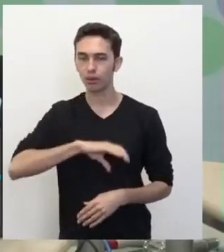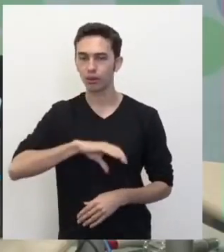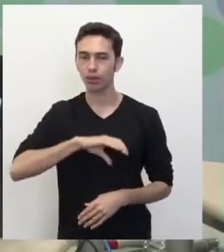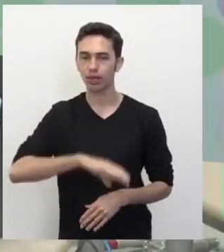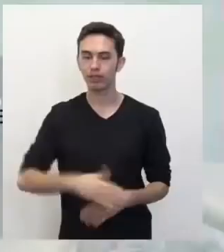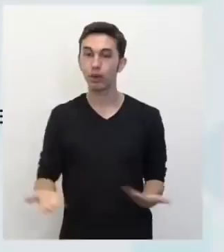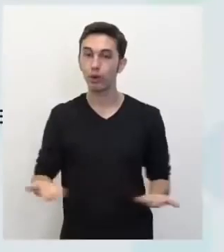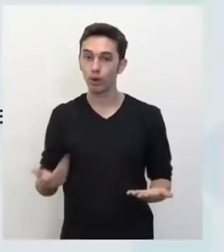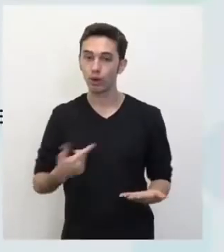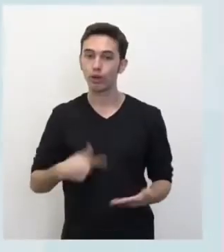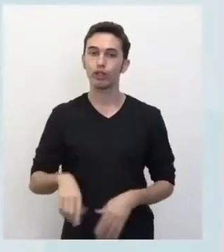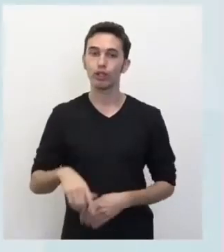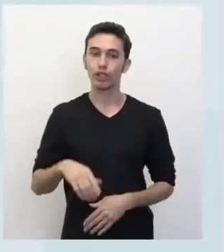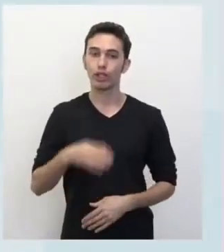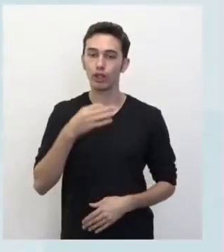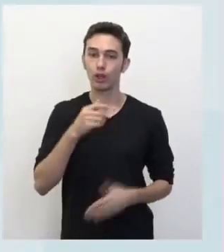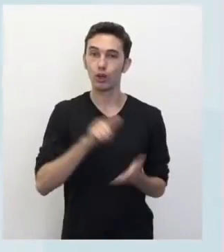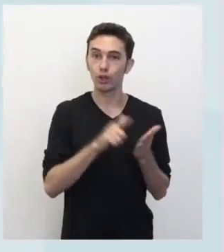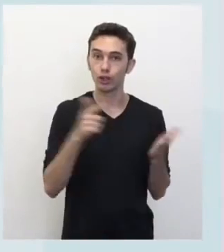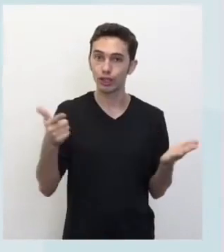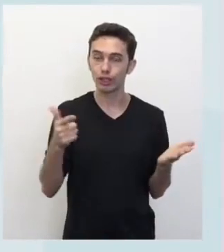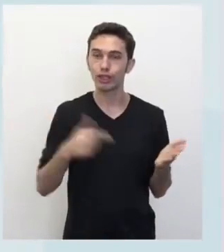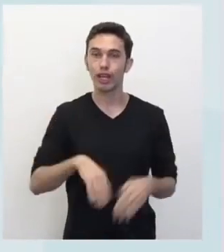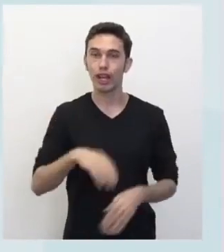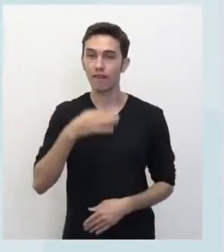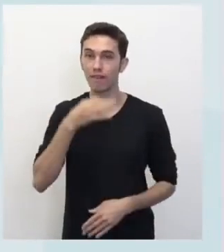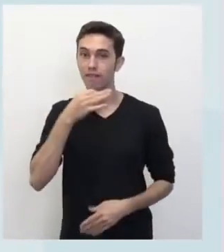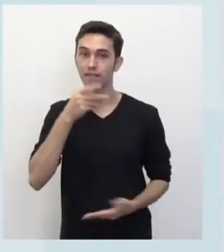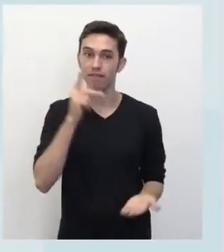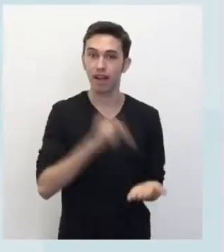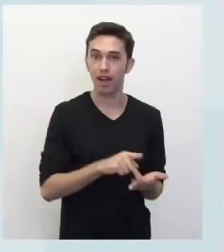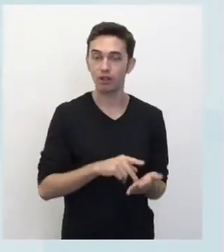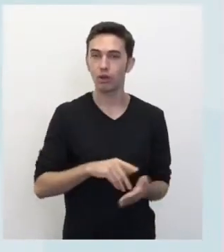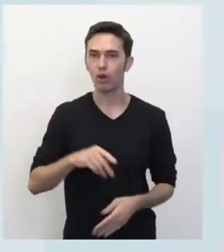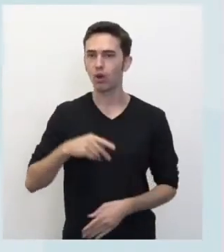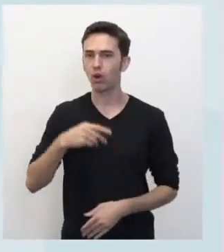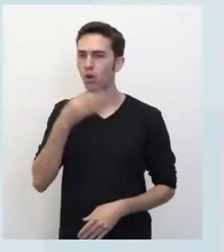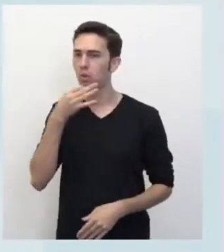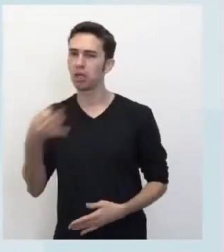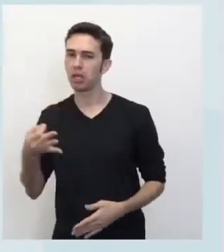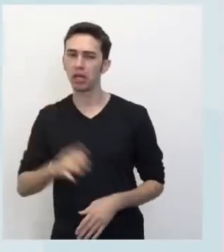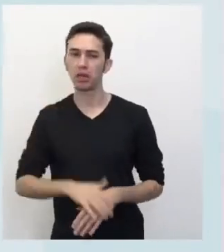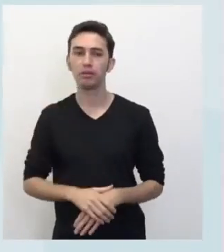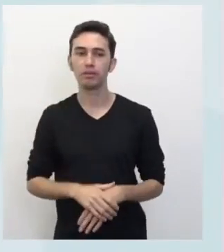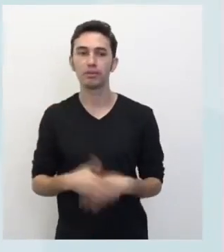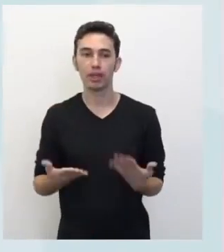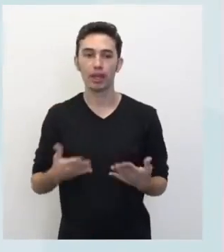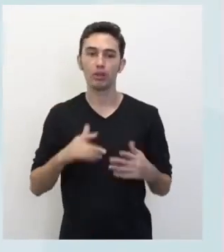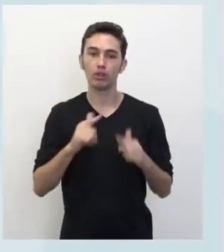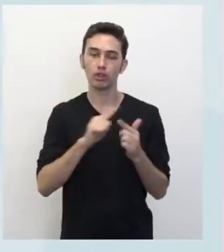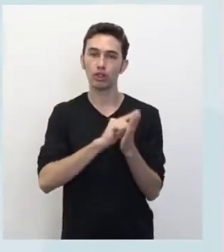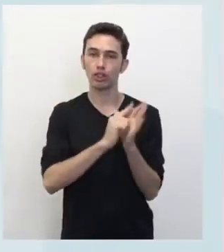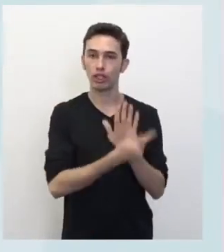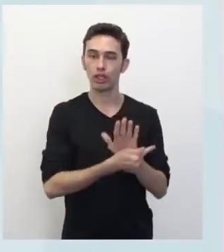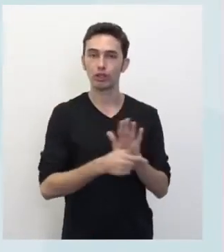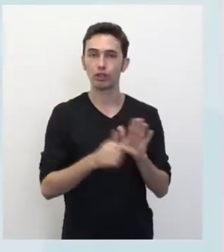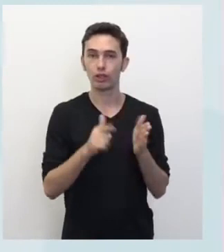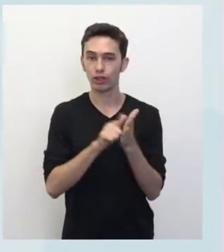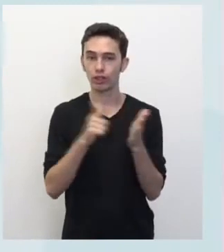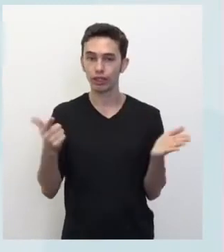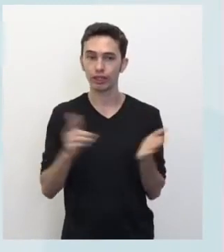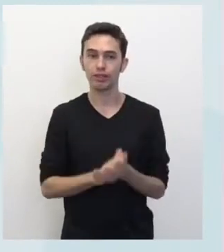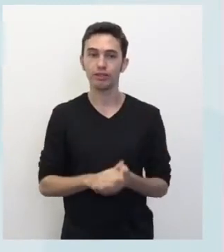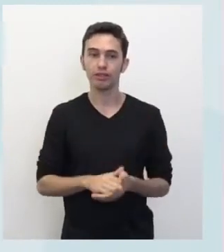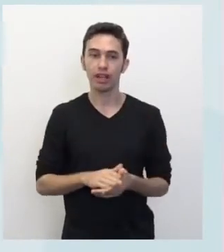fato versus opinião. Vamos ao tema da aula, gênero notícia, habilidades. Identificar